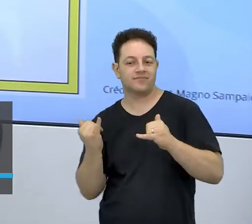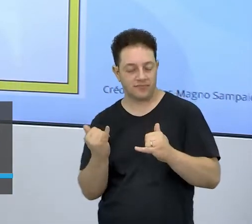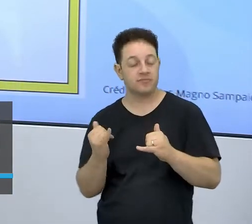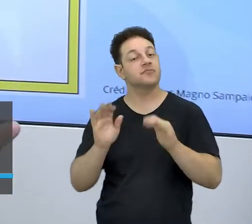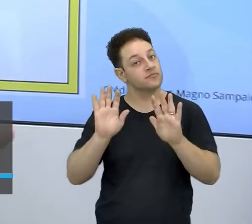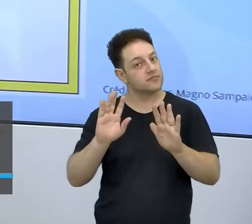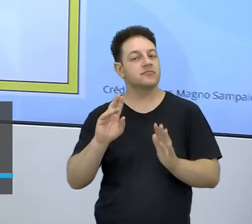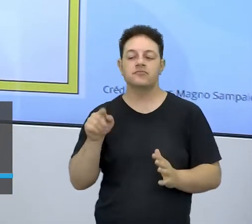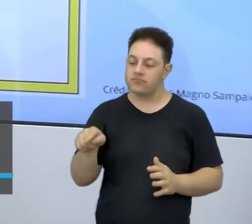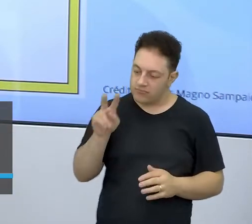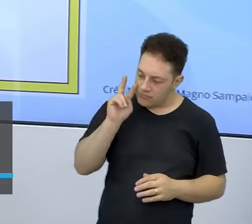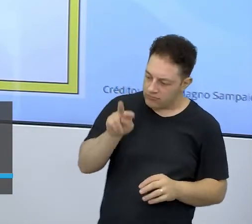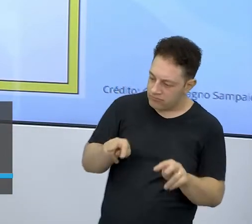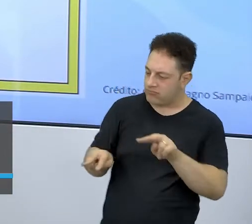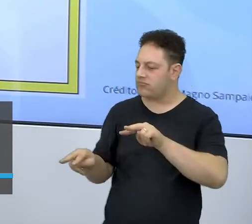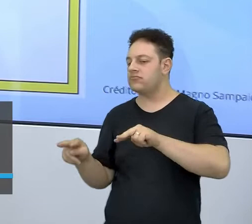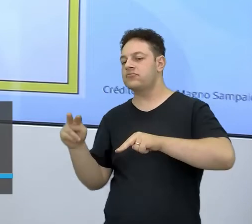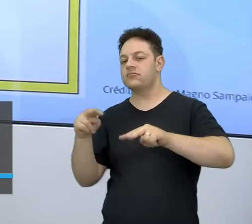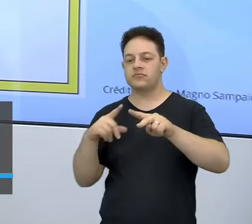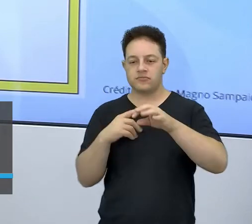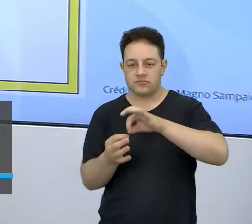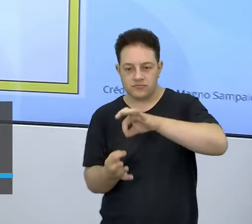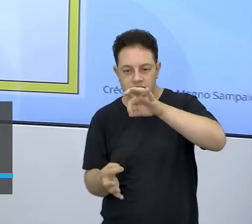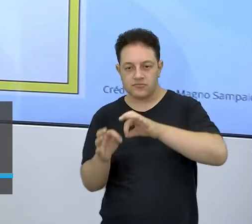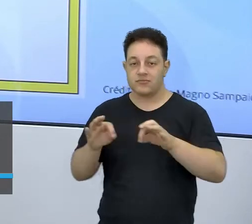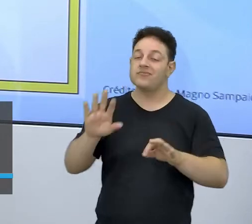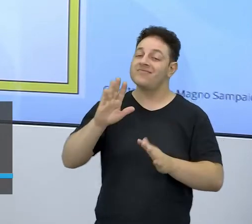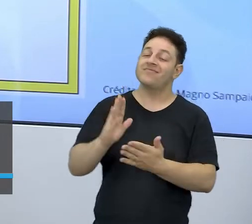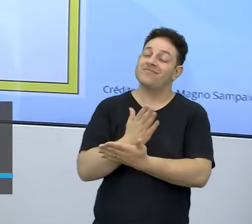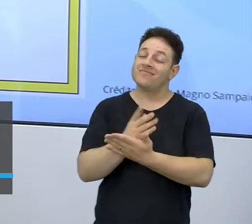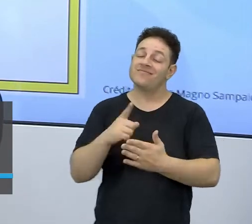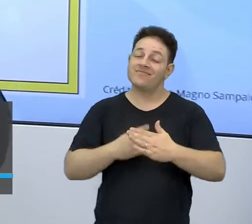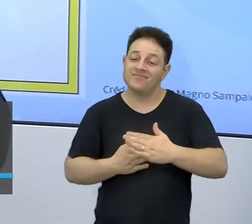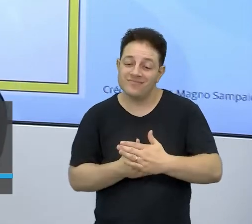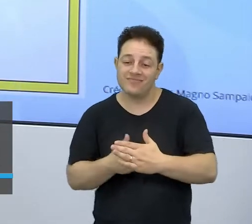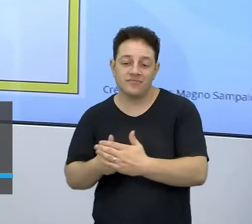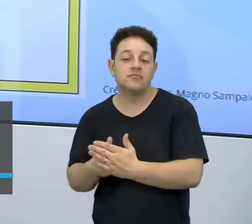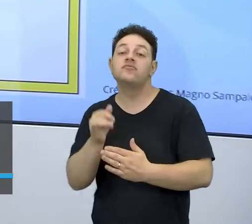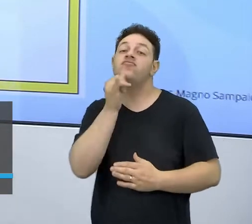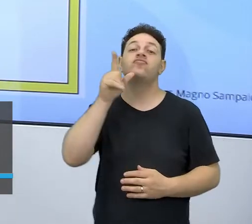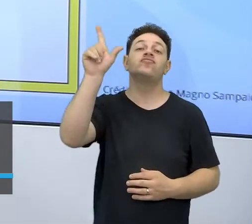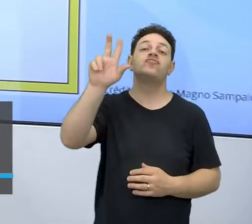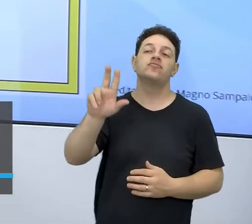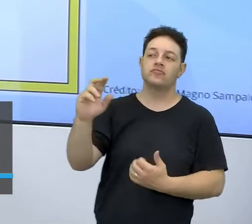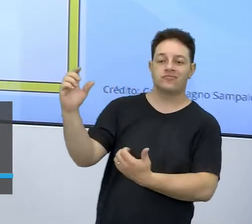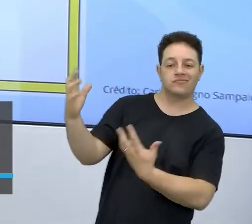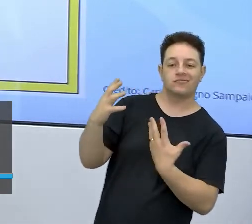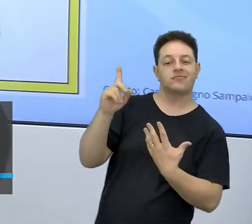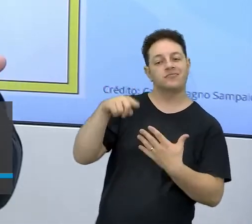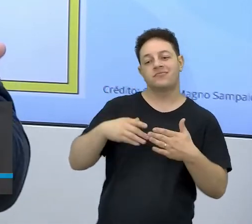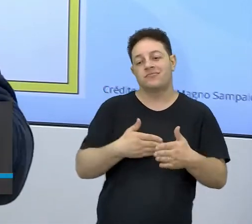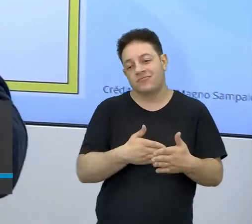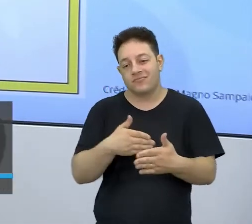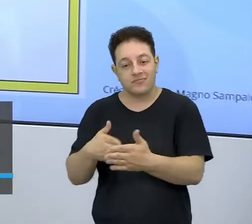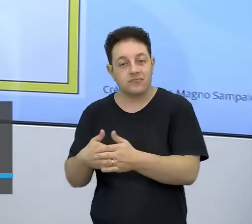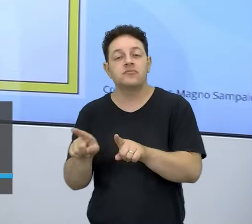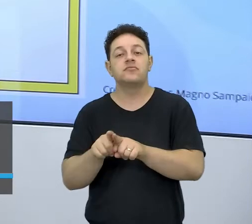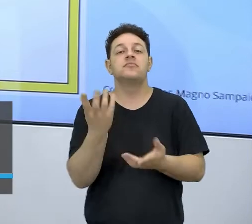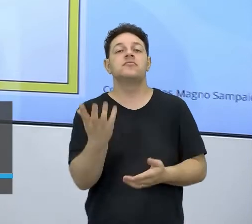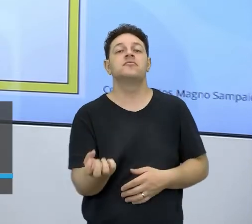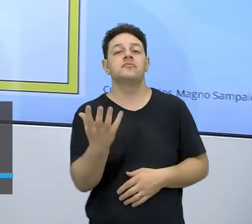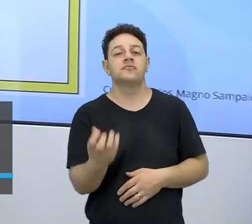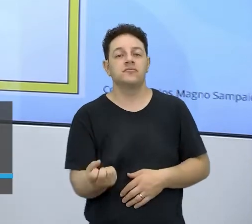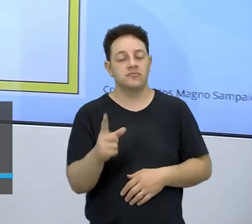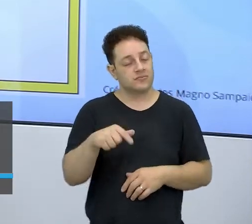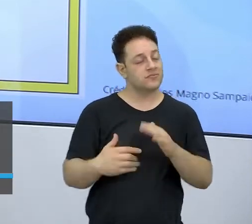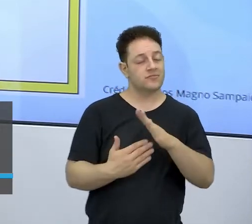há, evidentemente, certas limitações, né? A luz é uma limitação, a gravidade é uma limitação